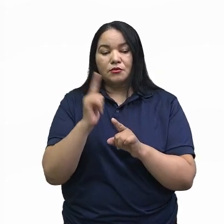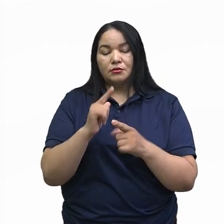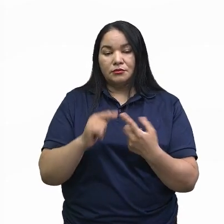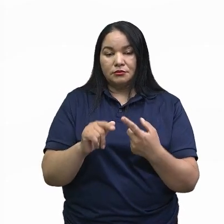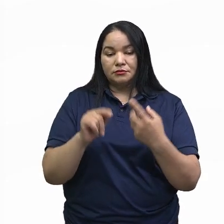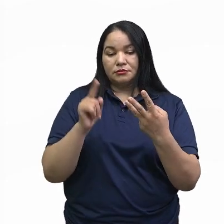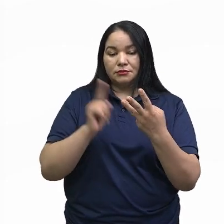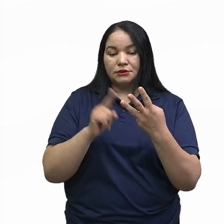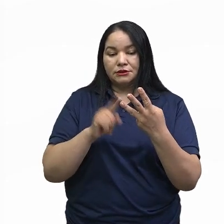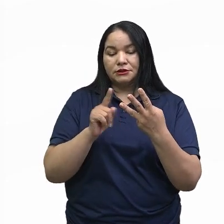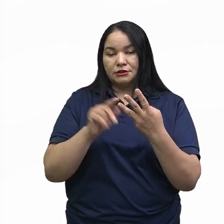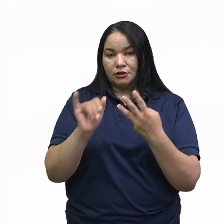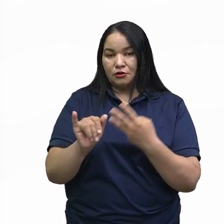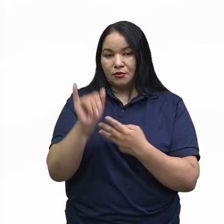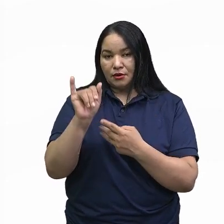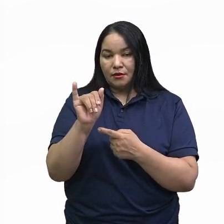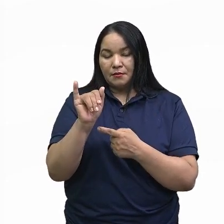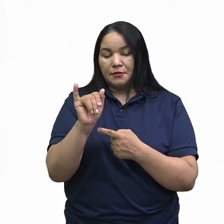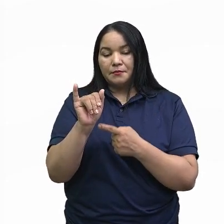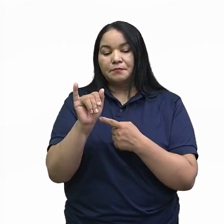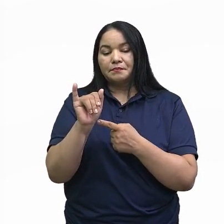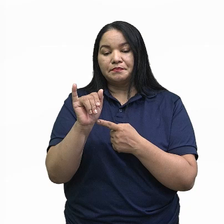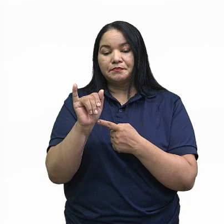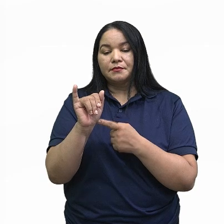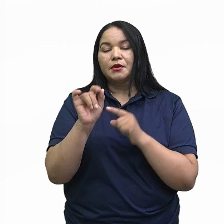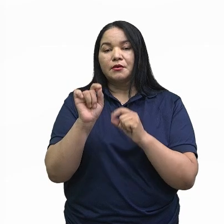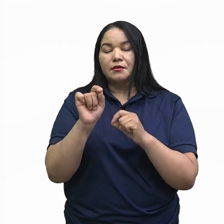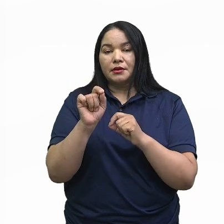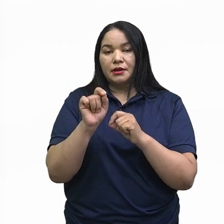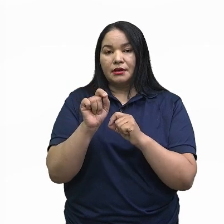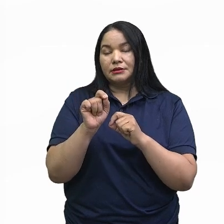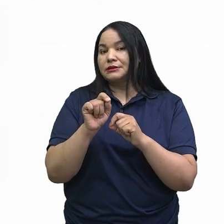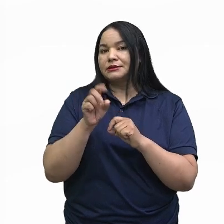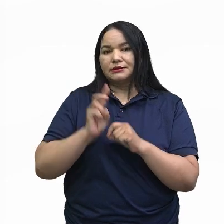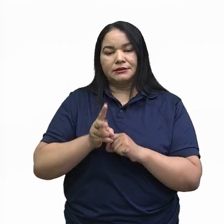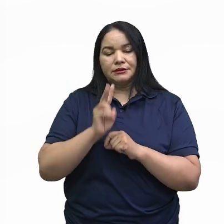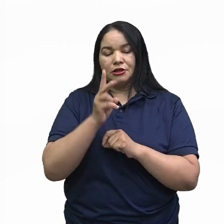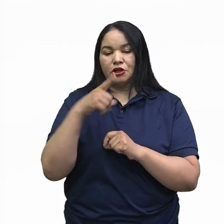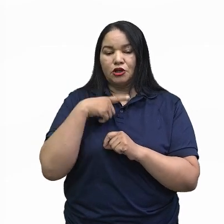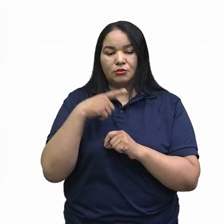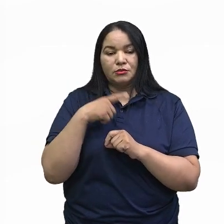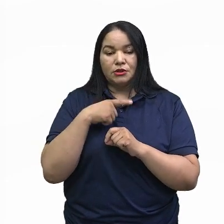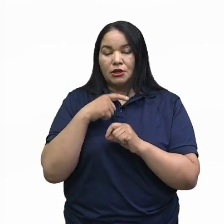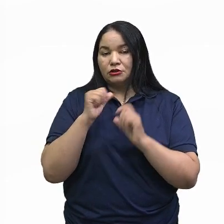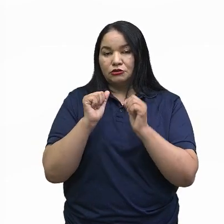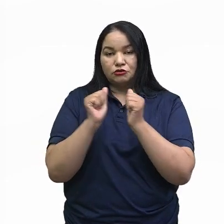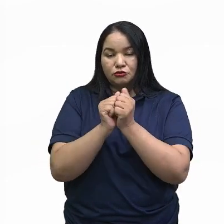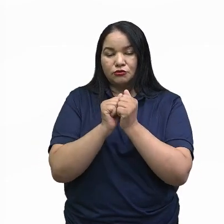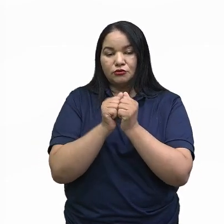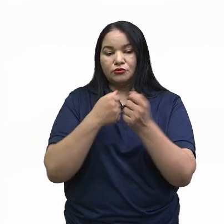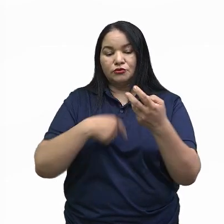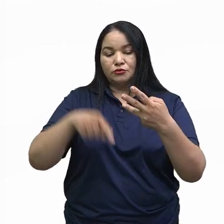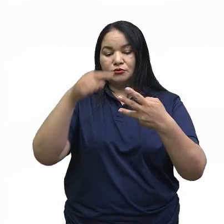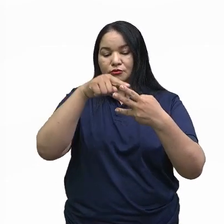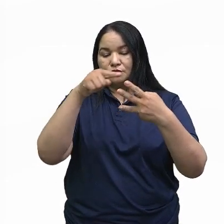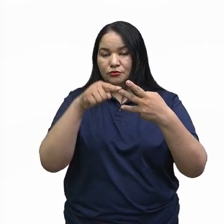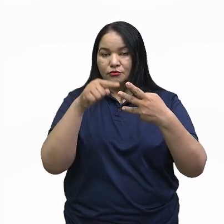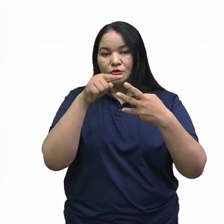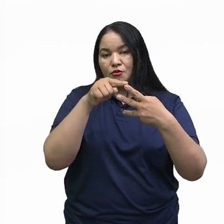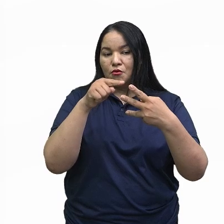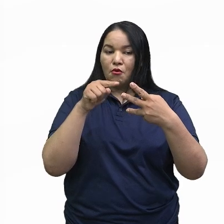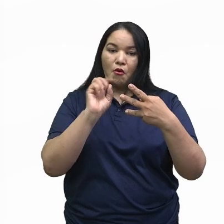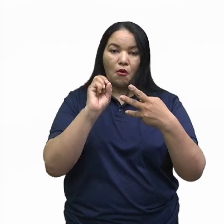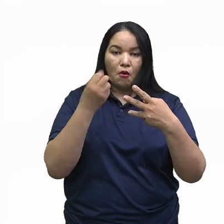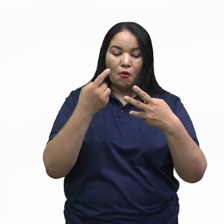que está representada lá embaixo, né, ela sempre vai estar presente junto ali de uma das emissões